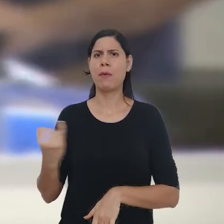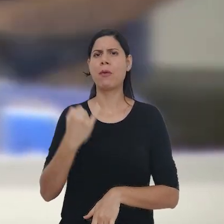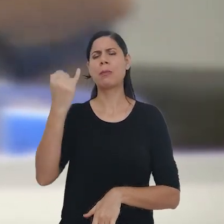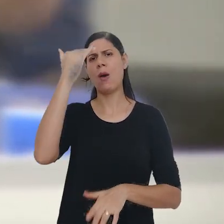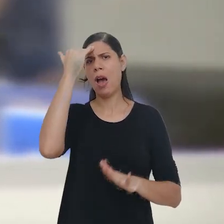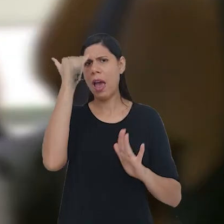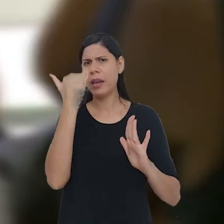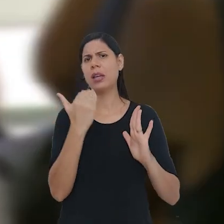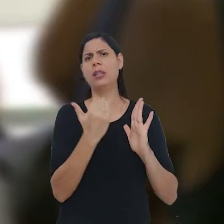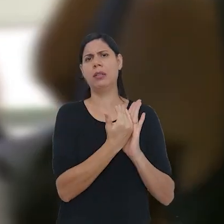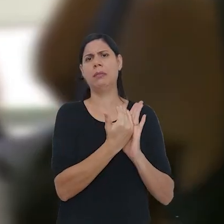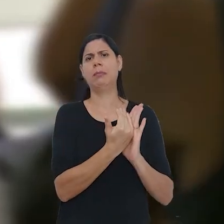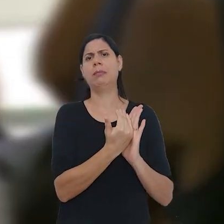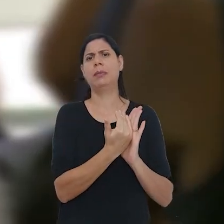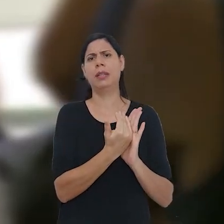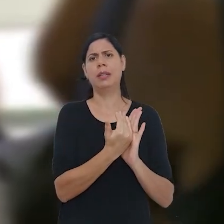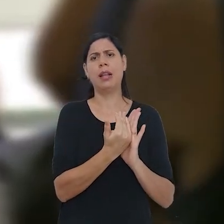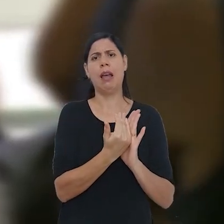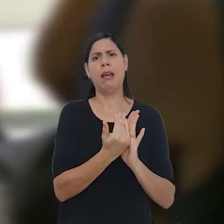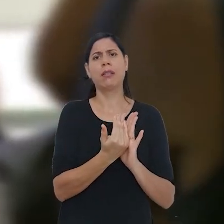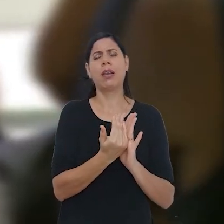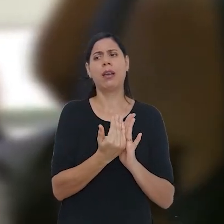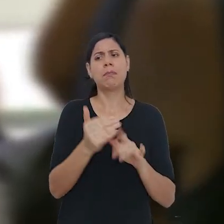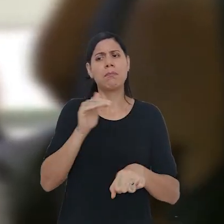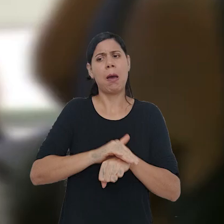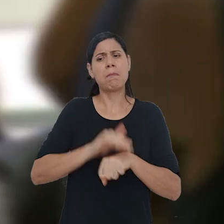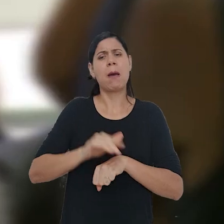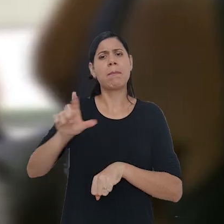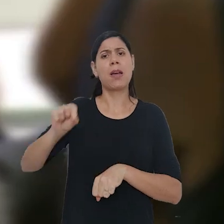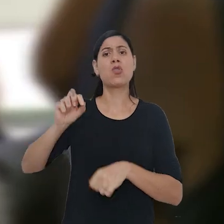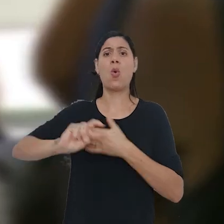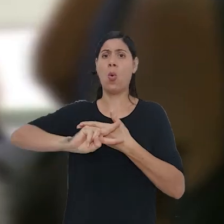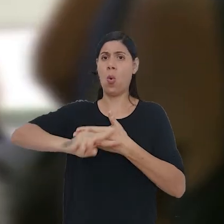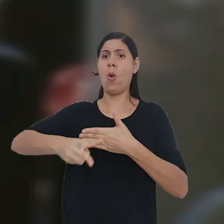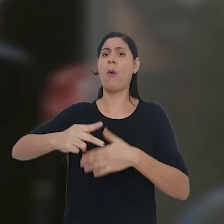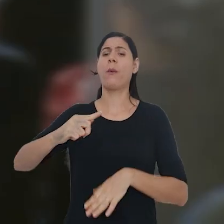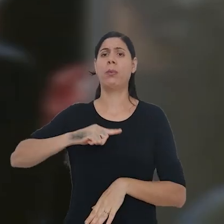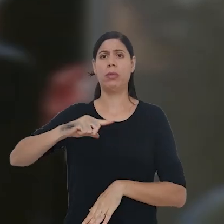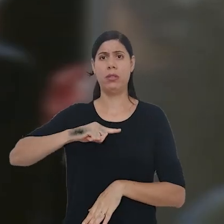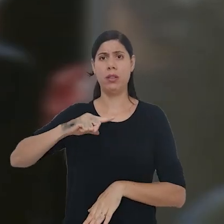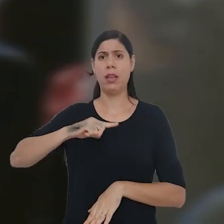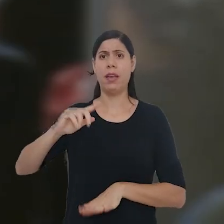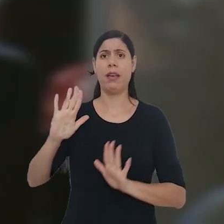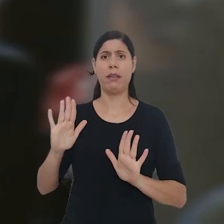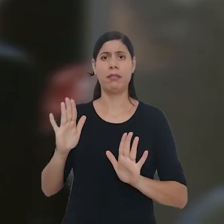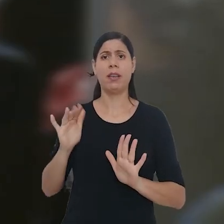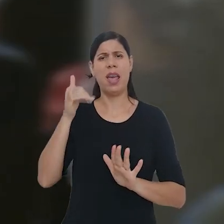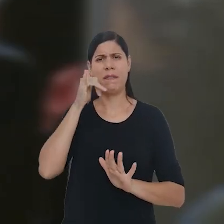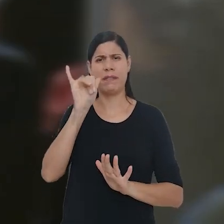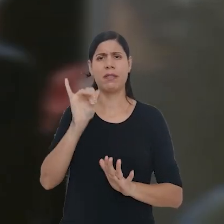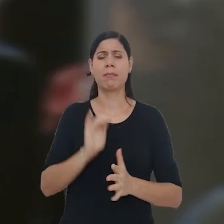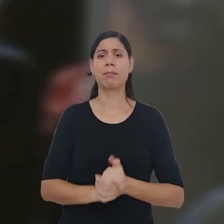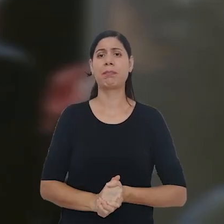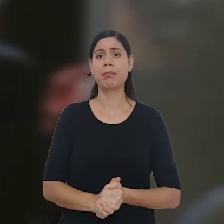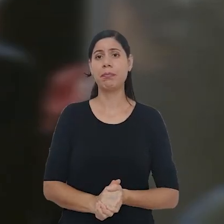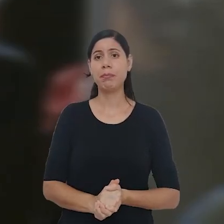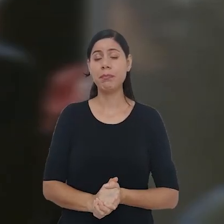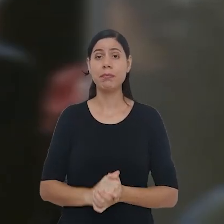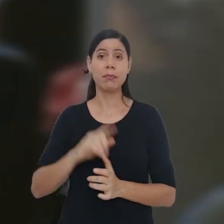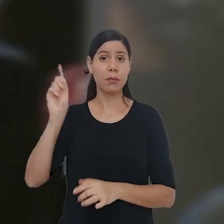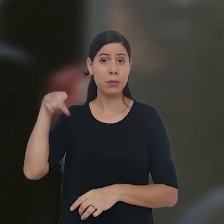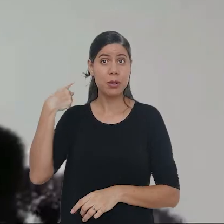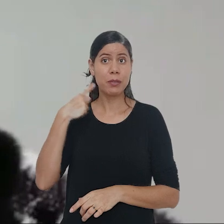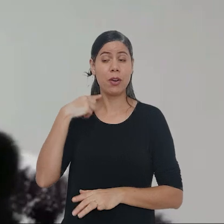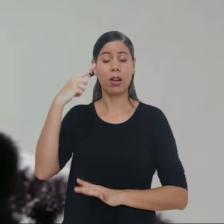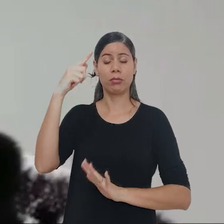fino e verifica-se essa situação, aí dá um problemão para a pessoa. Então, é muito importante as pessoas observarem que